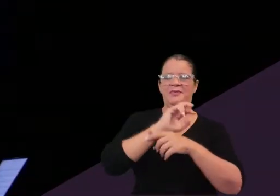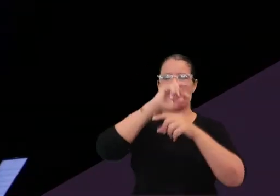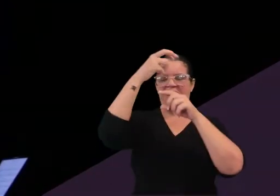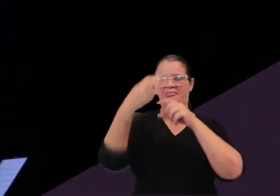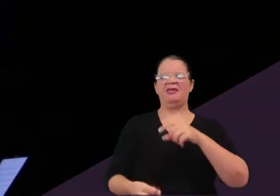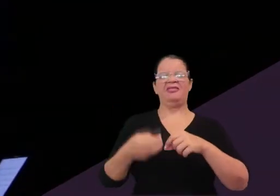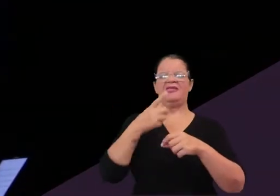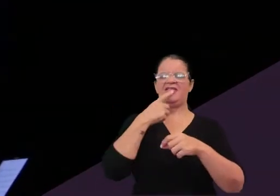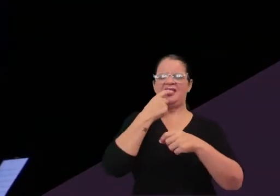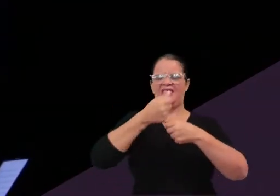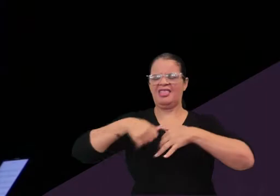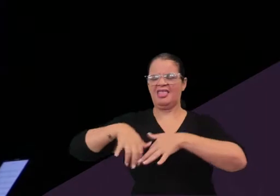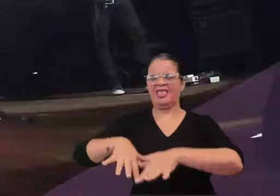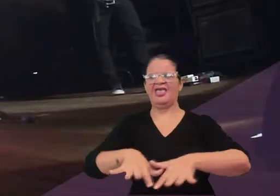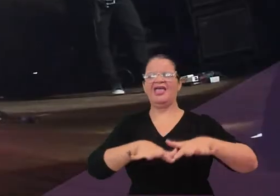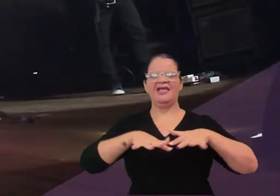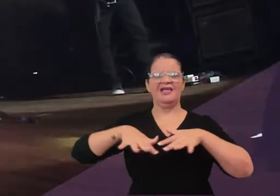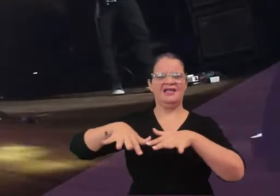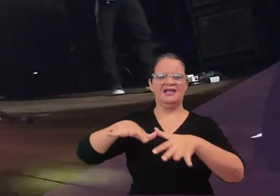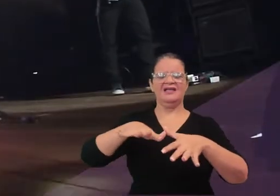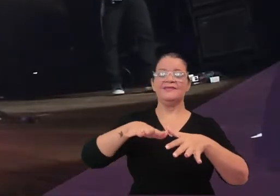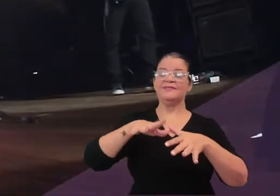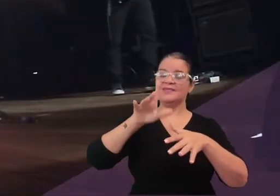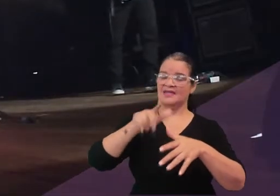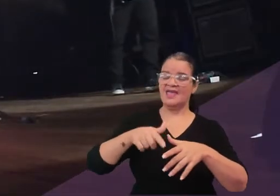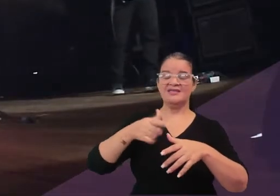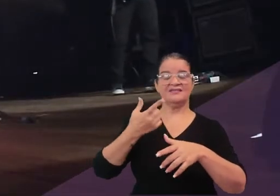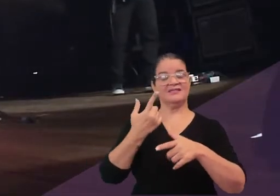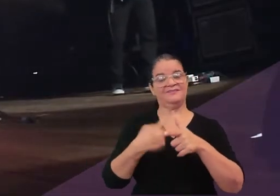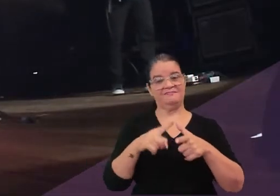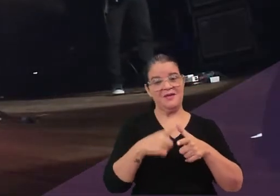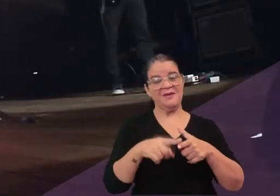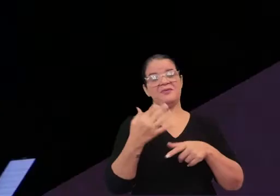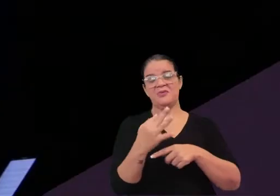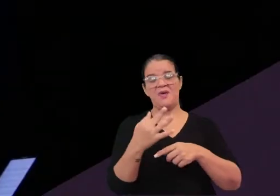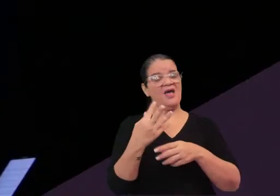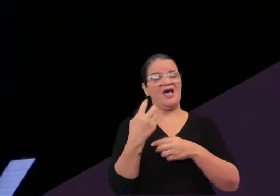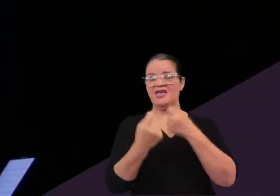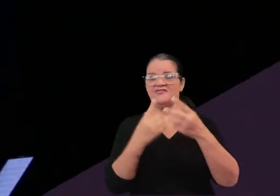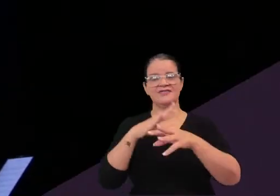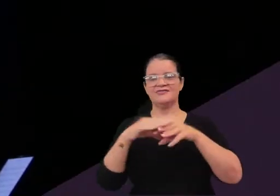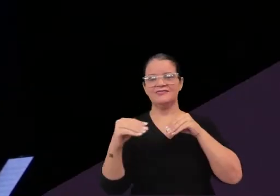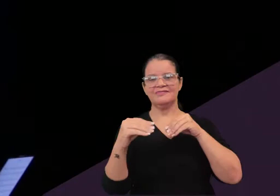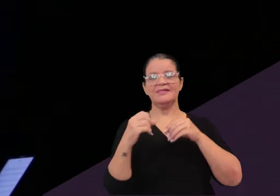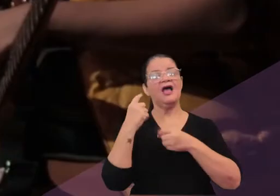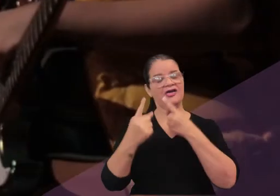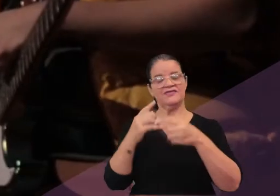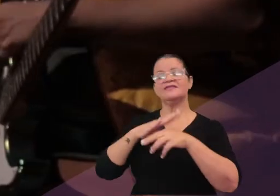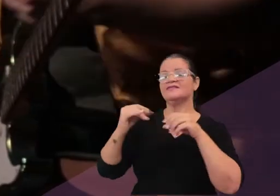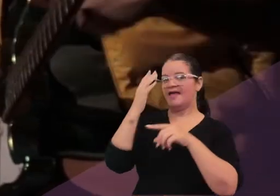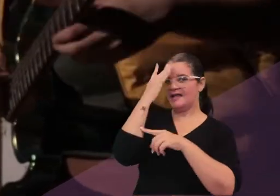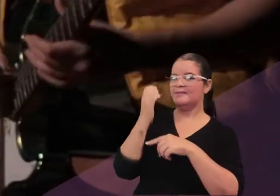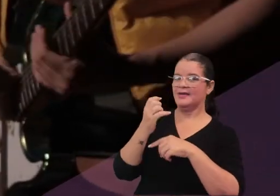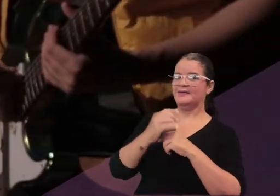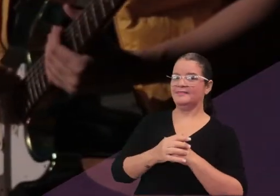Pronto, o amor se estrepou. Daqui estou vendo o sangue que escorre do corpo andrógeno. E essa ferida, meu bem? Às vezes